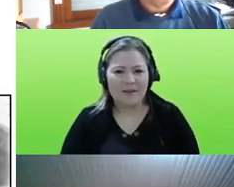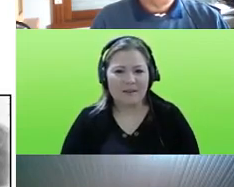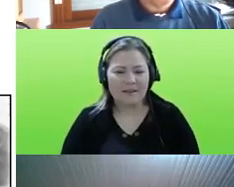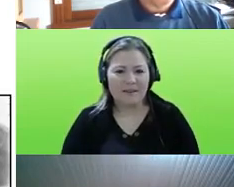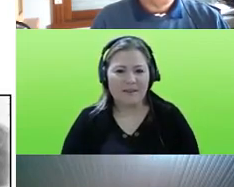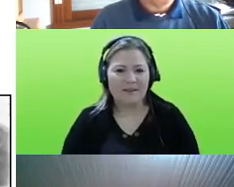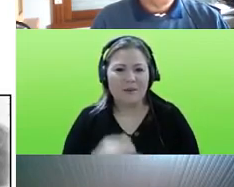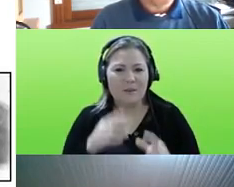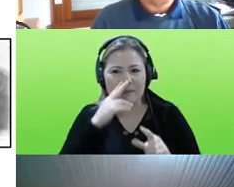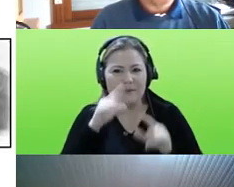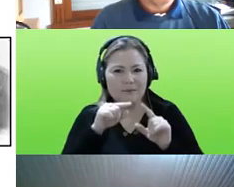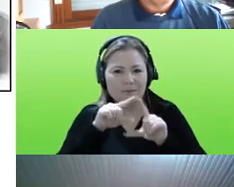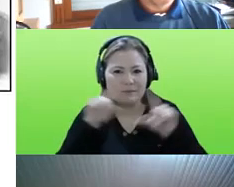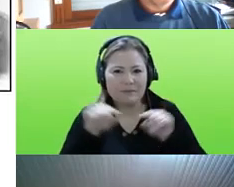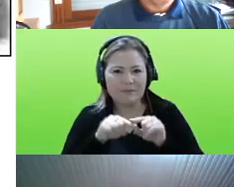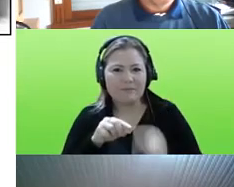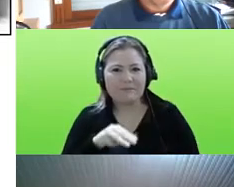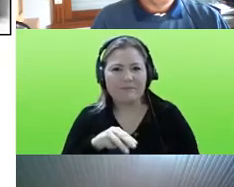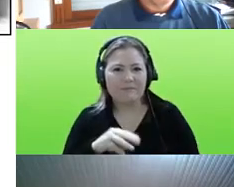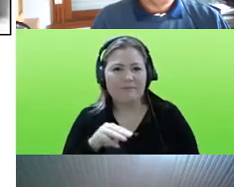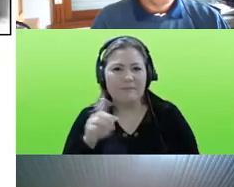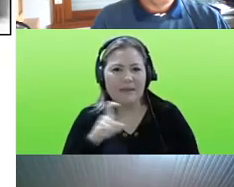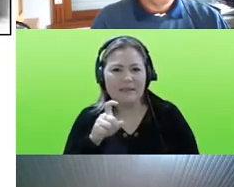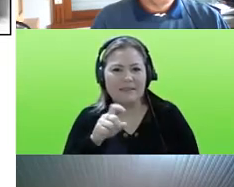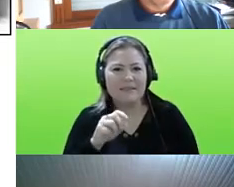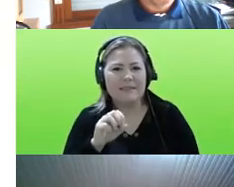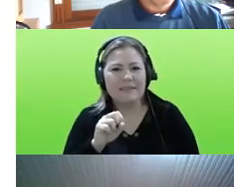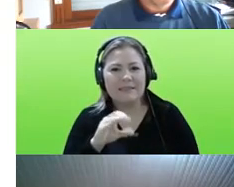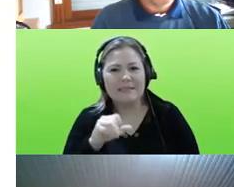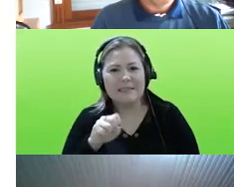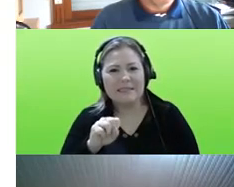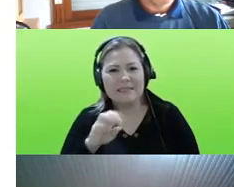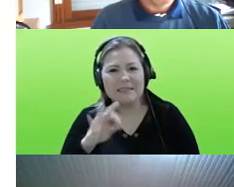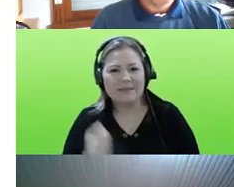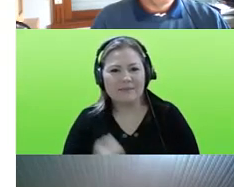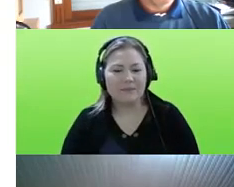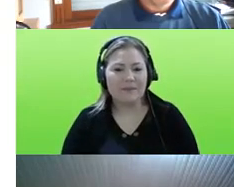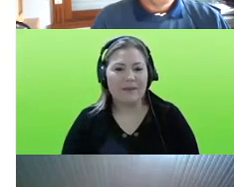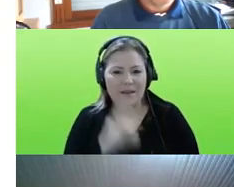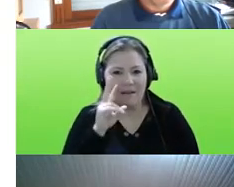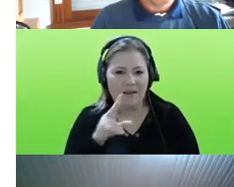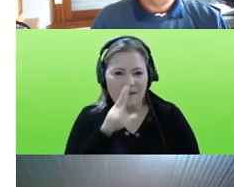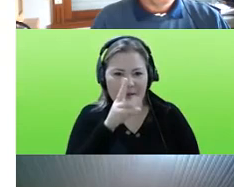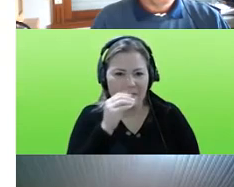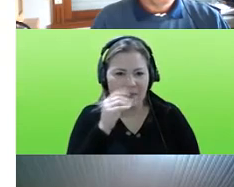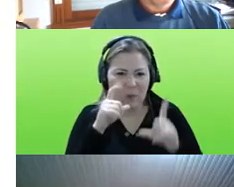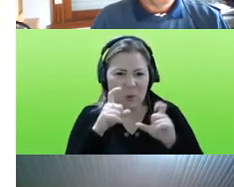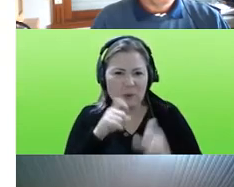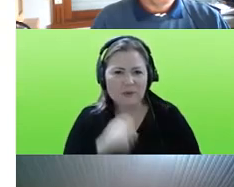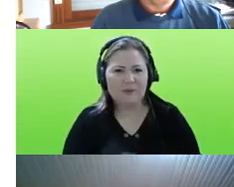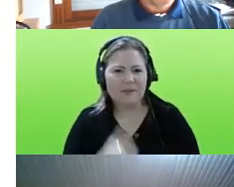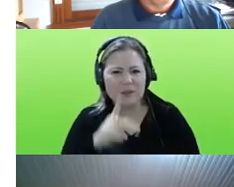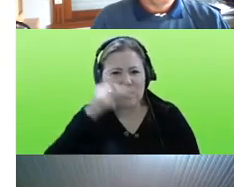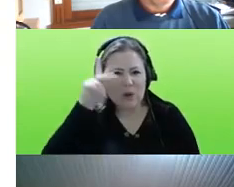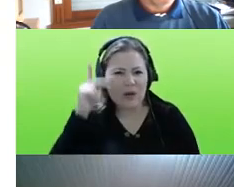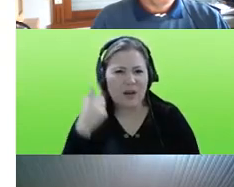portal marxista, não é? Então, aqui vocês veem, ó, uma foto aí histórica, onde está